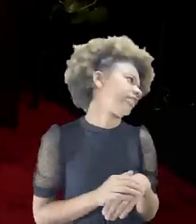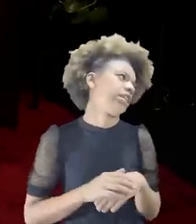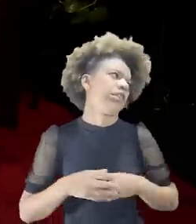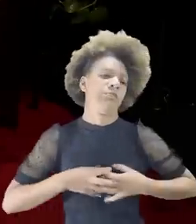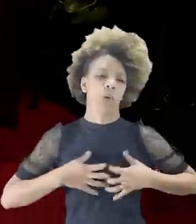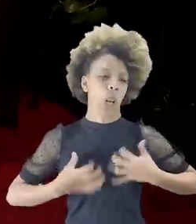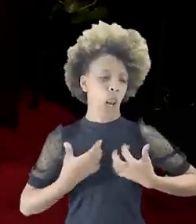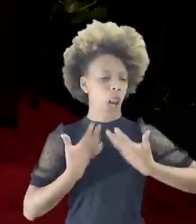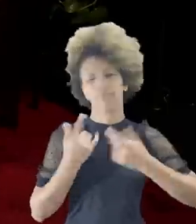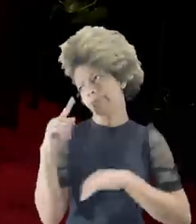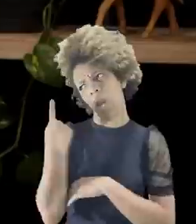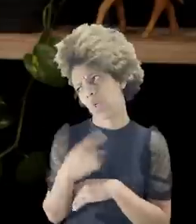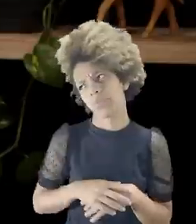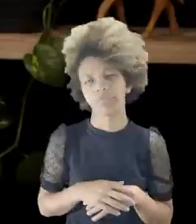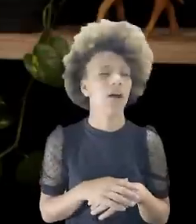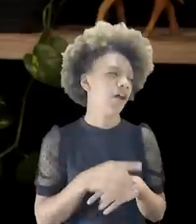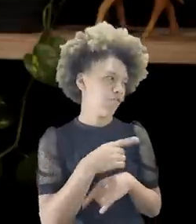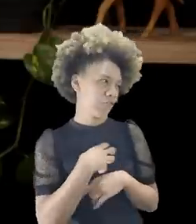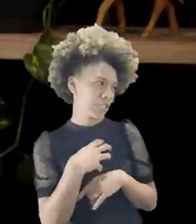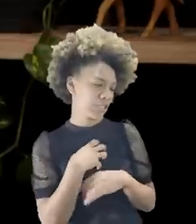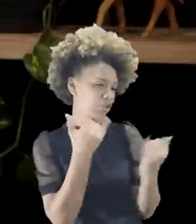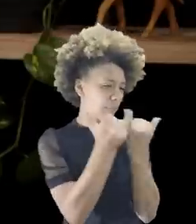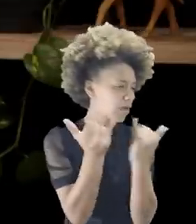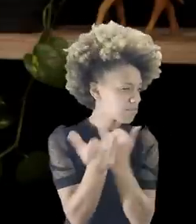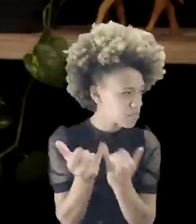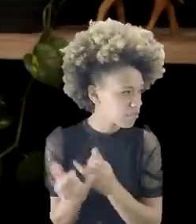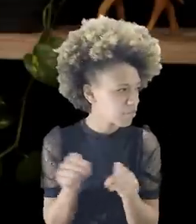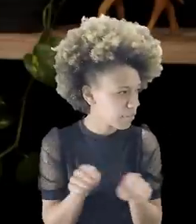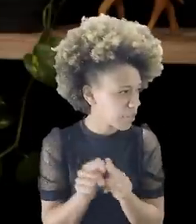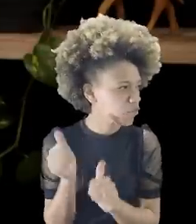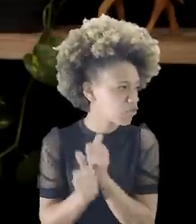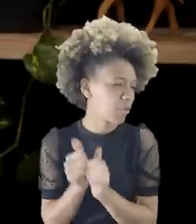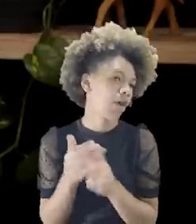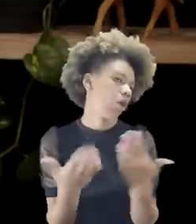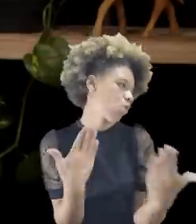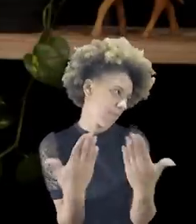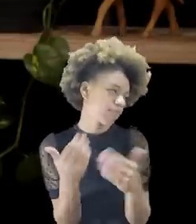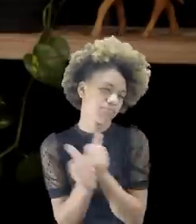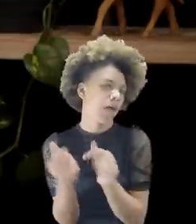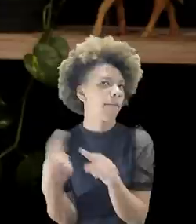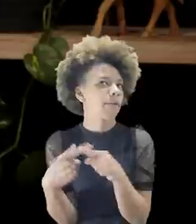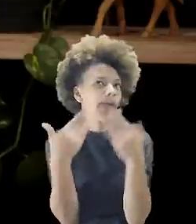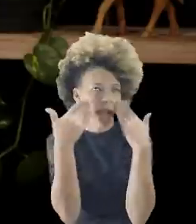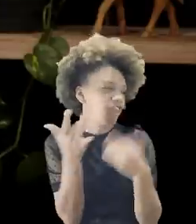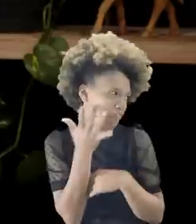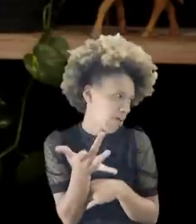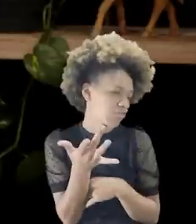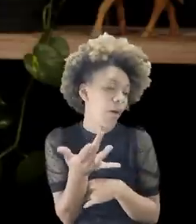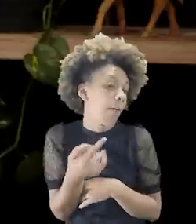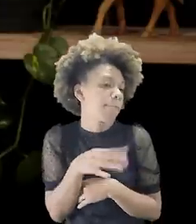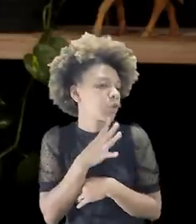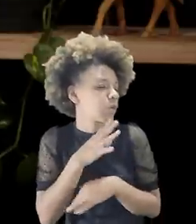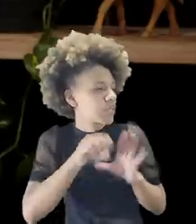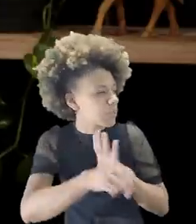junto e tal tá louco vocês você sente muita similaridade com isso assim do futebol eu tô fazendo uma comparação no futebol porque acho que pra ficar mais fácil para quem